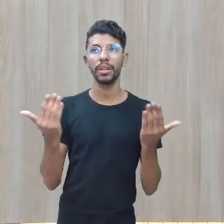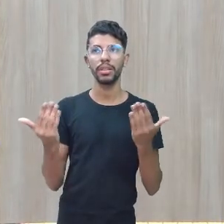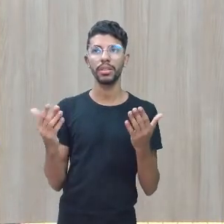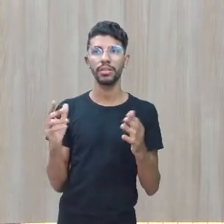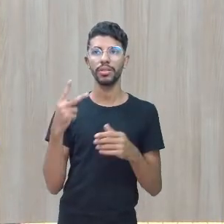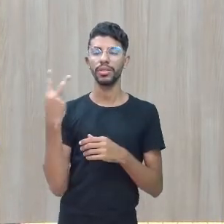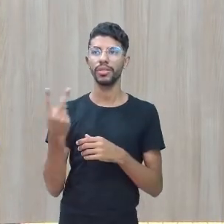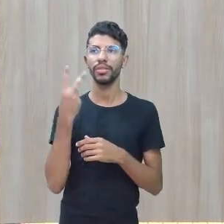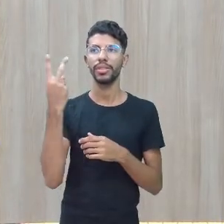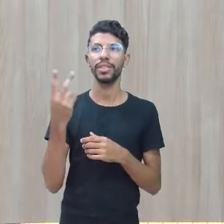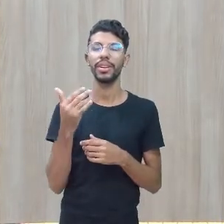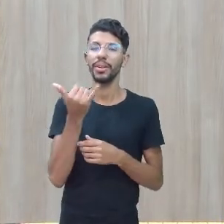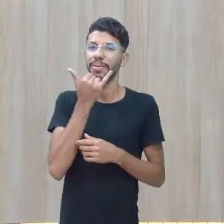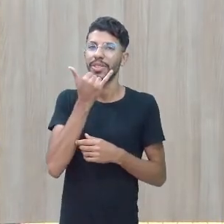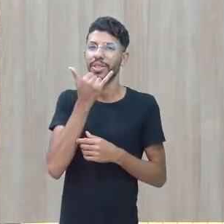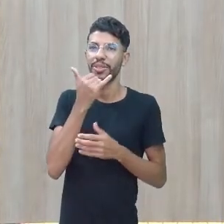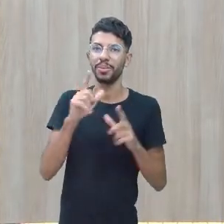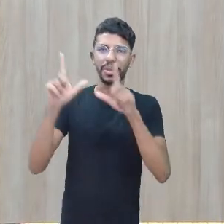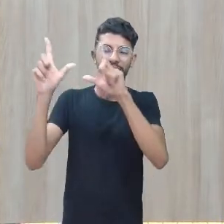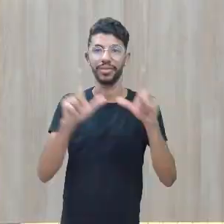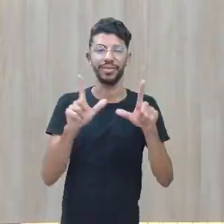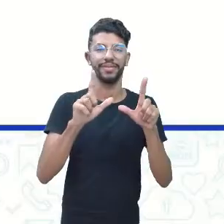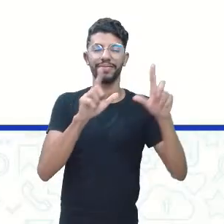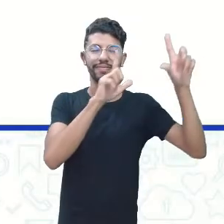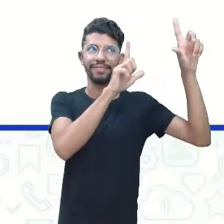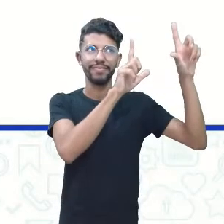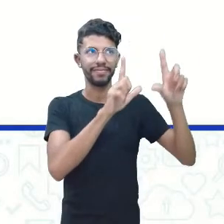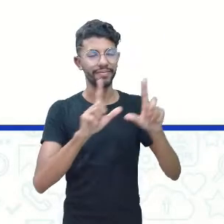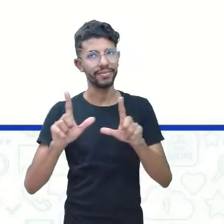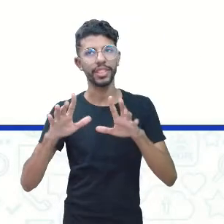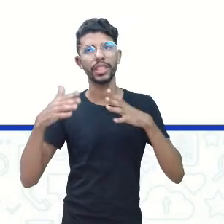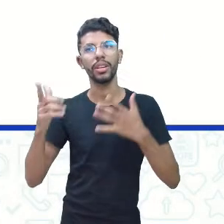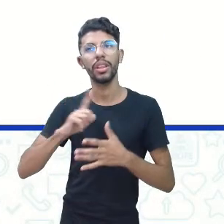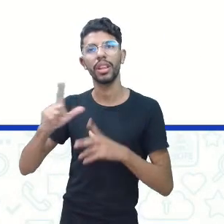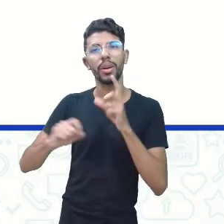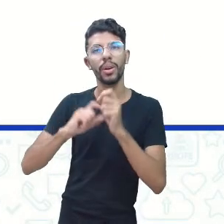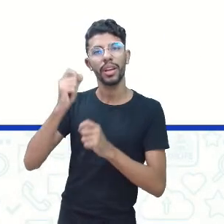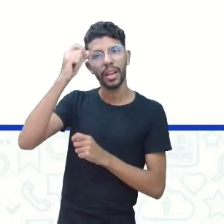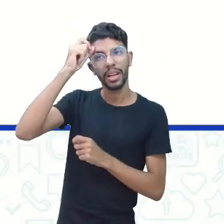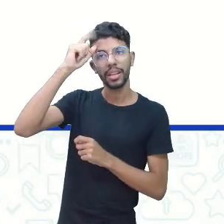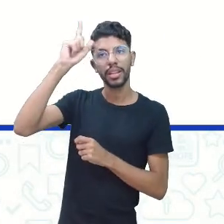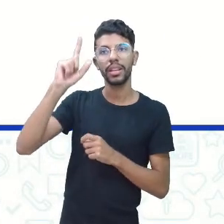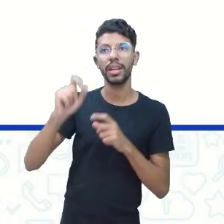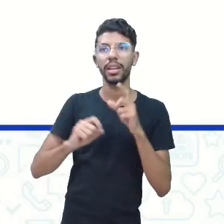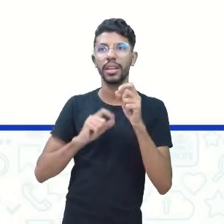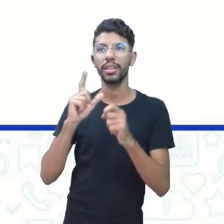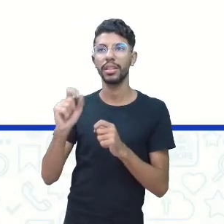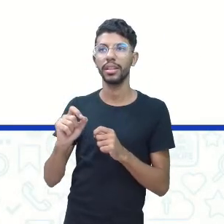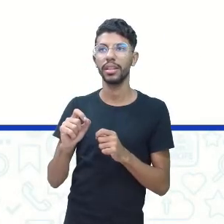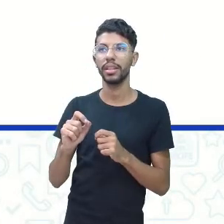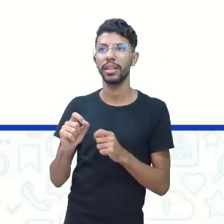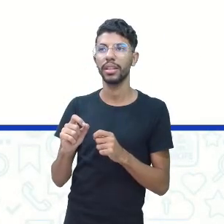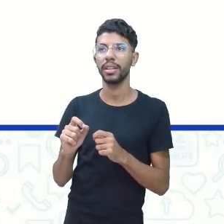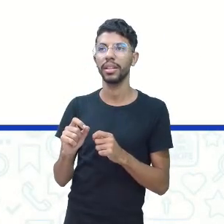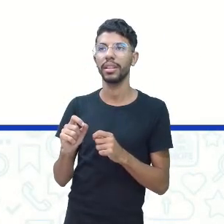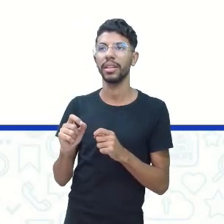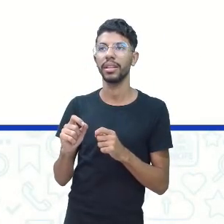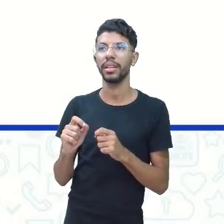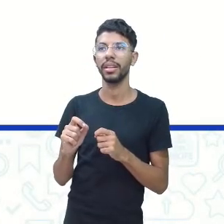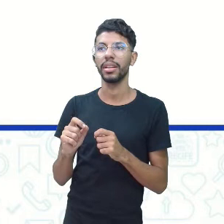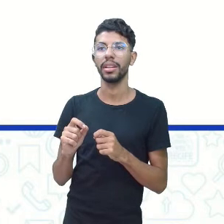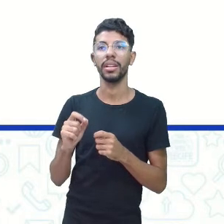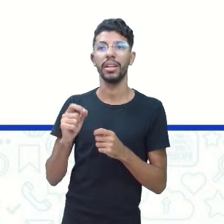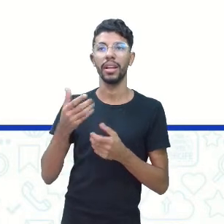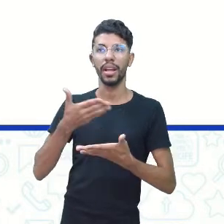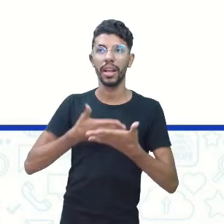tem, adiantei. Aqui a gente tem essa ideia, ó, de relacionar, perdão, aqui eu fiquei na frente da câmera, né? De relacionar a quantidade